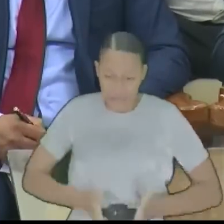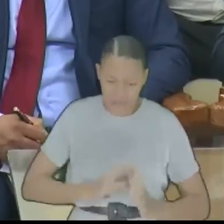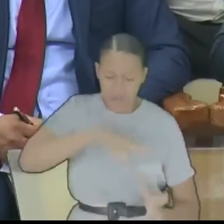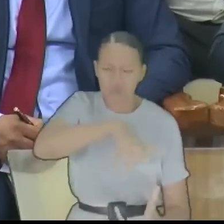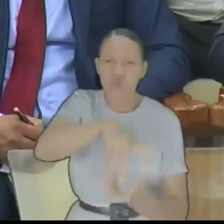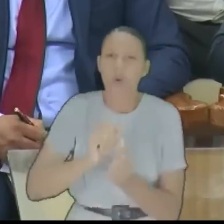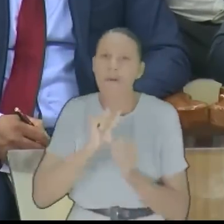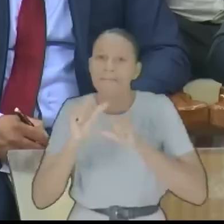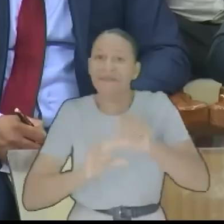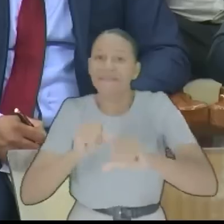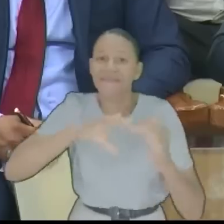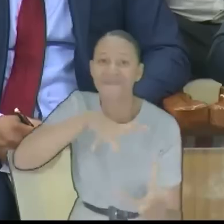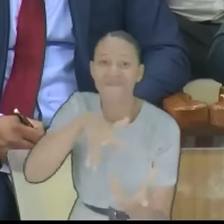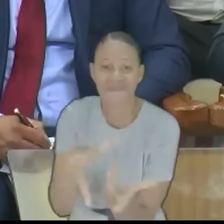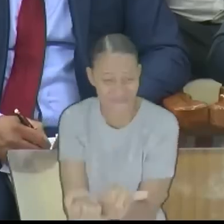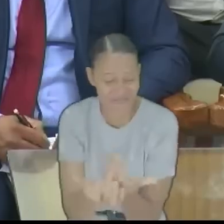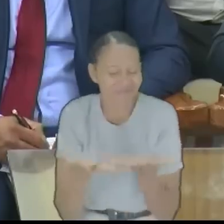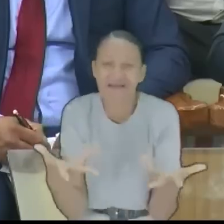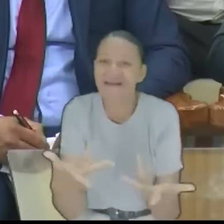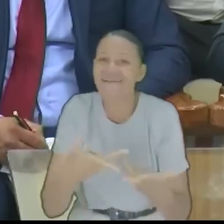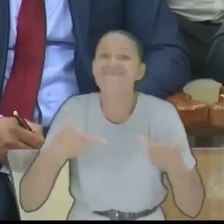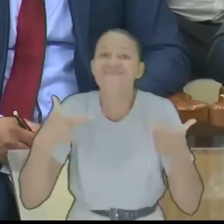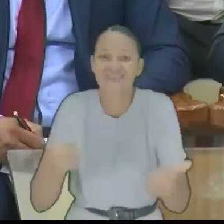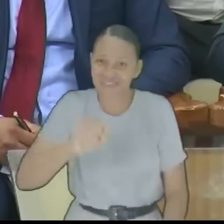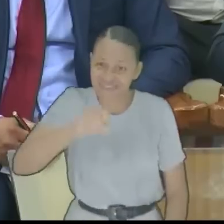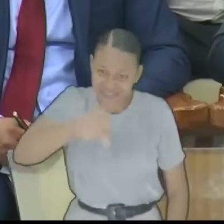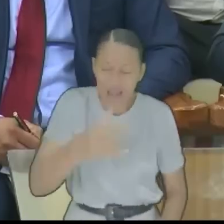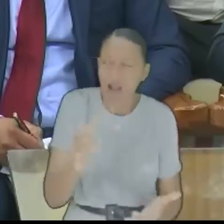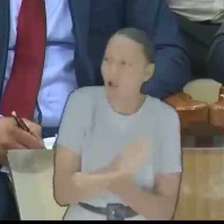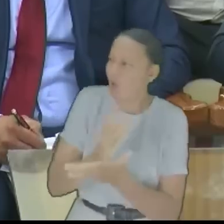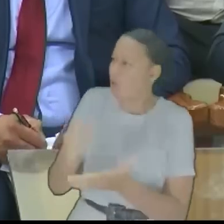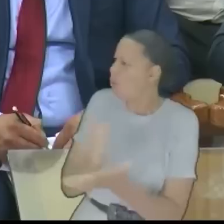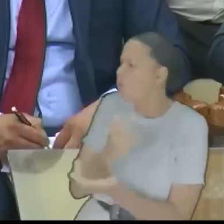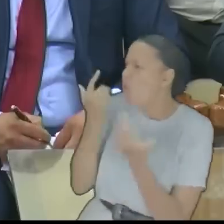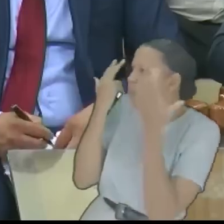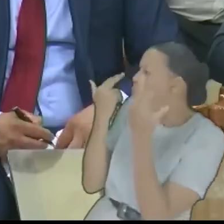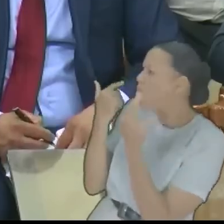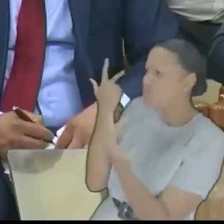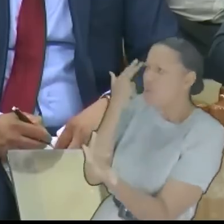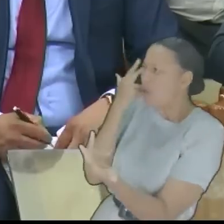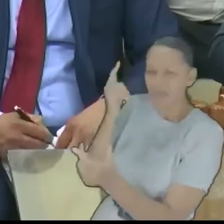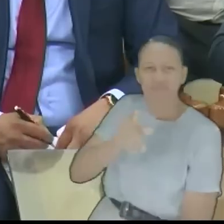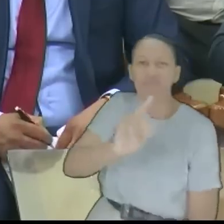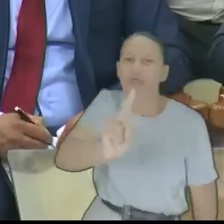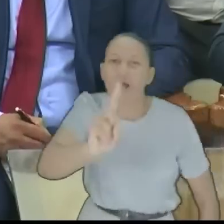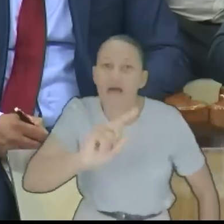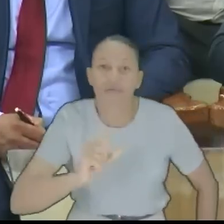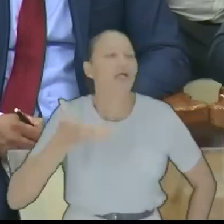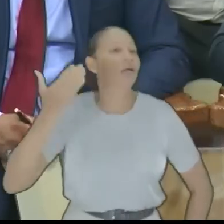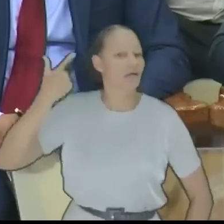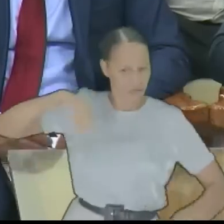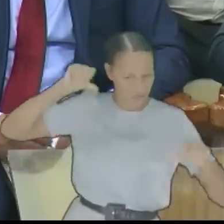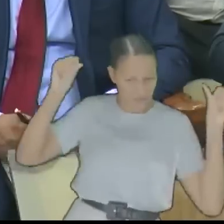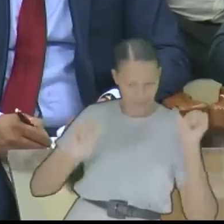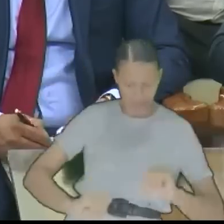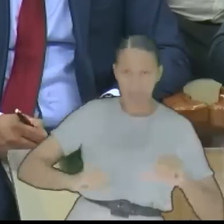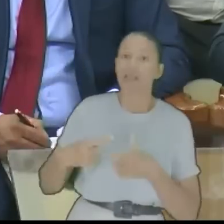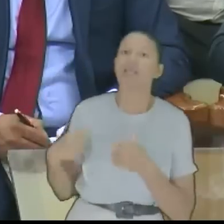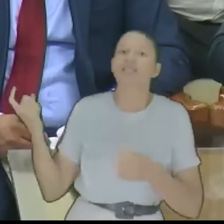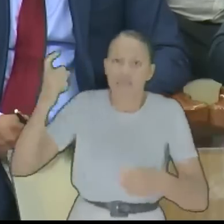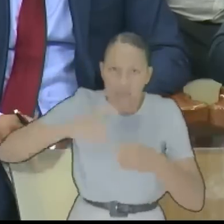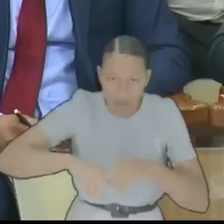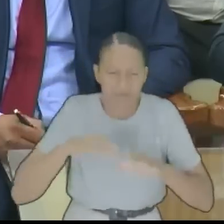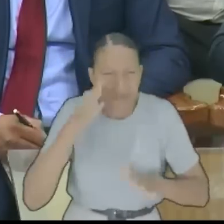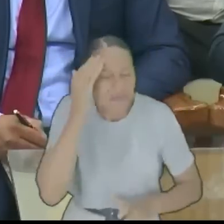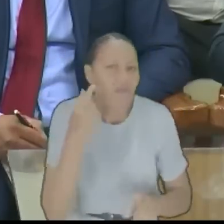o mundo mudou de uma forma maravilhosa? Alguém diz, não, é tudo a mesma coisa. Não, já foi pior. Está